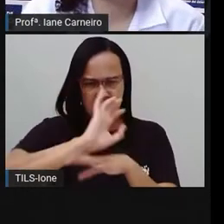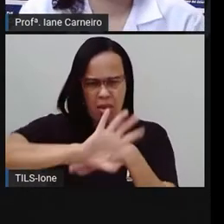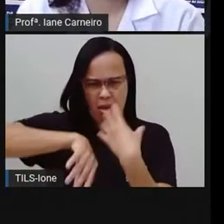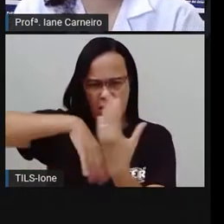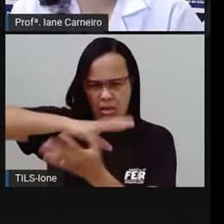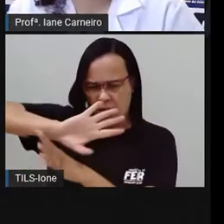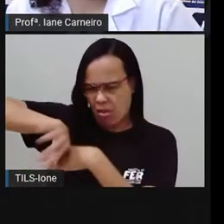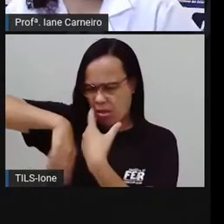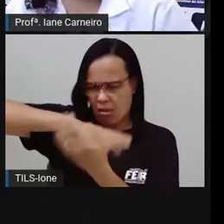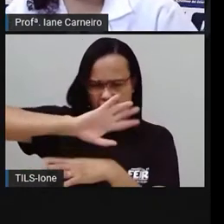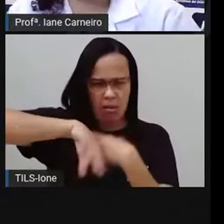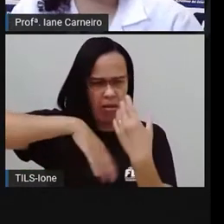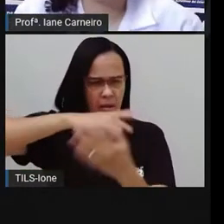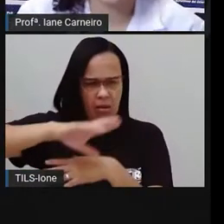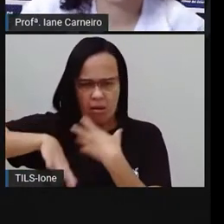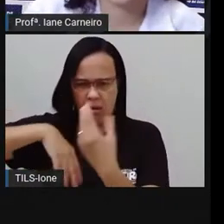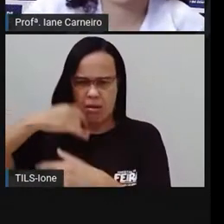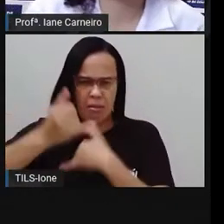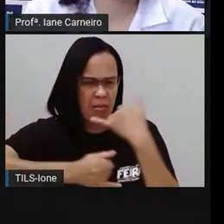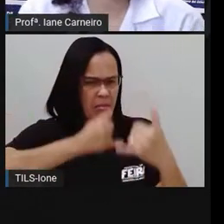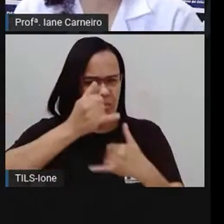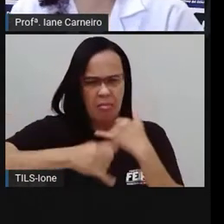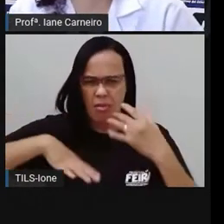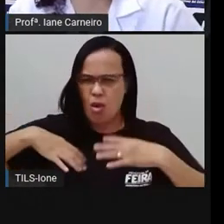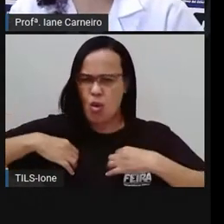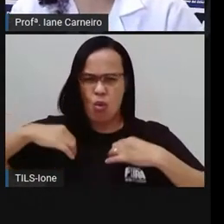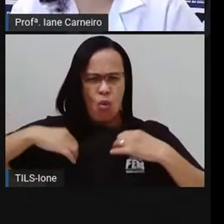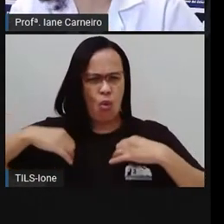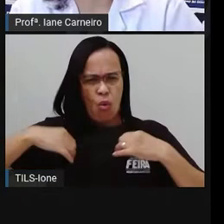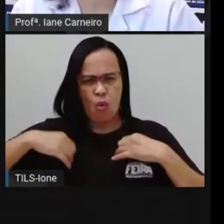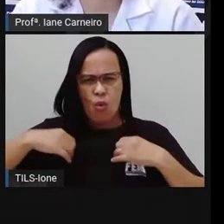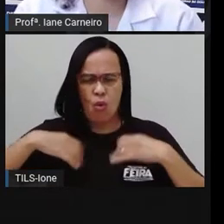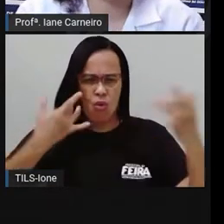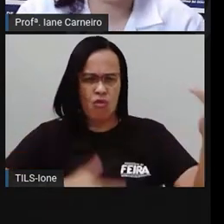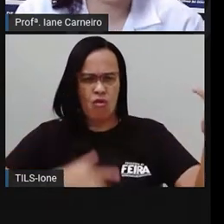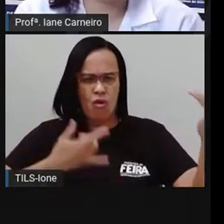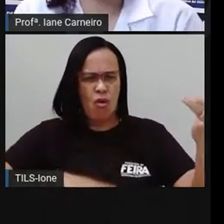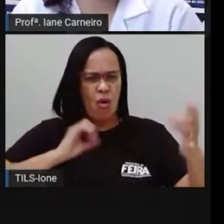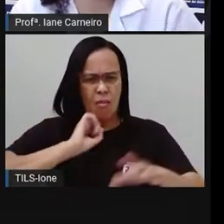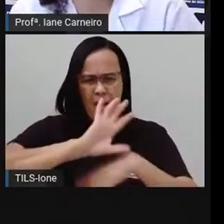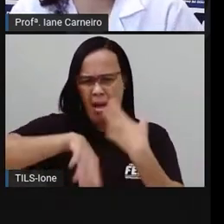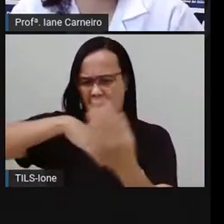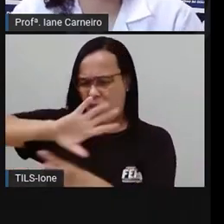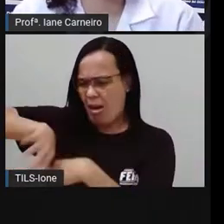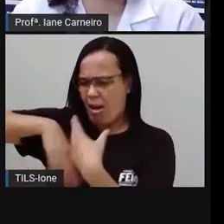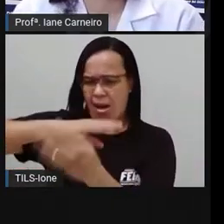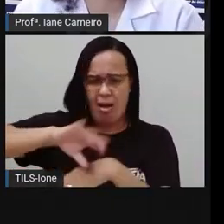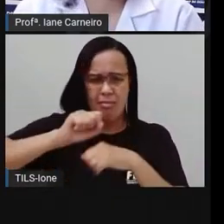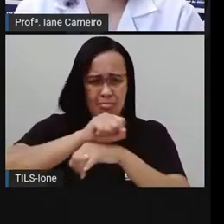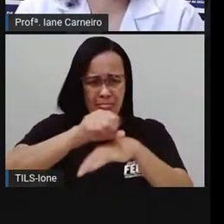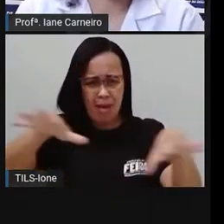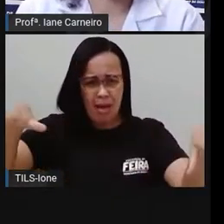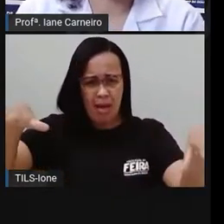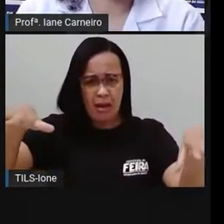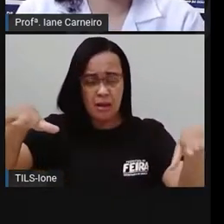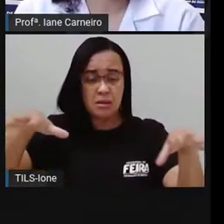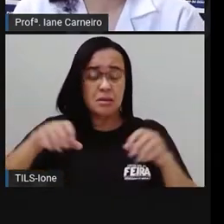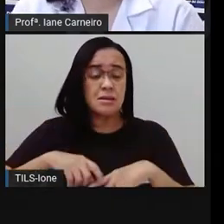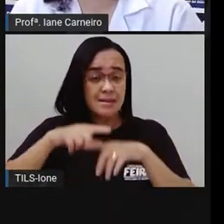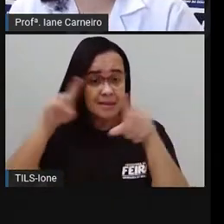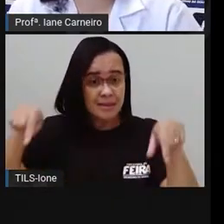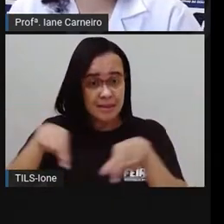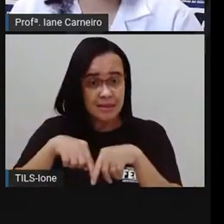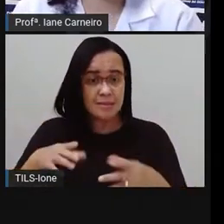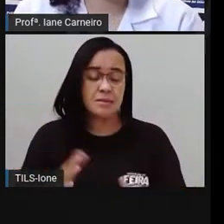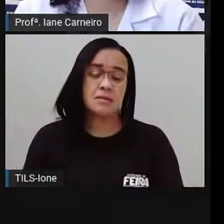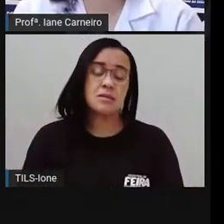chão, brinquedo jogado, roupa jogada, e até o pobre do violão está ali sofrido no meio da sala, né?